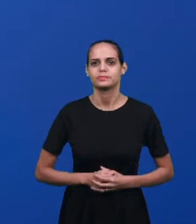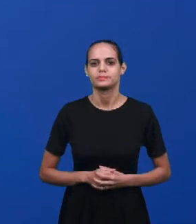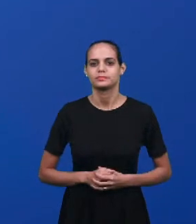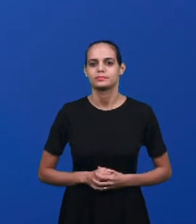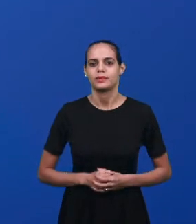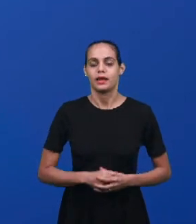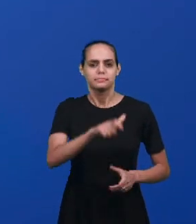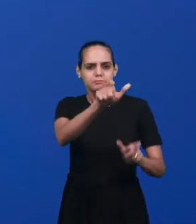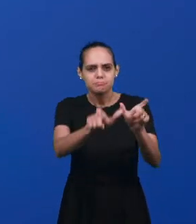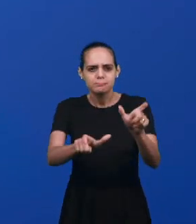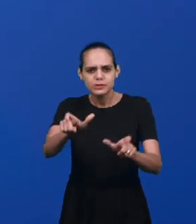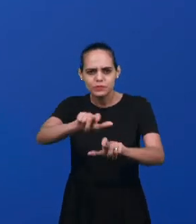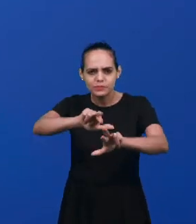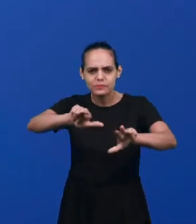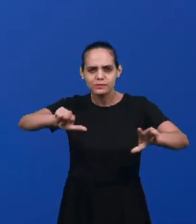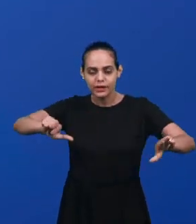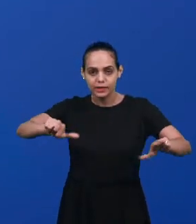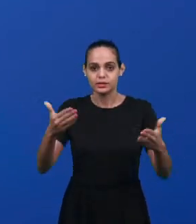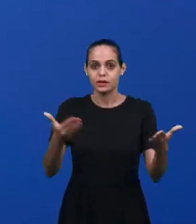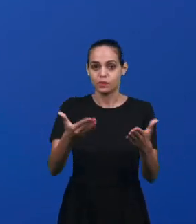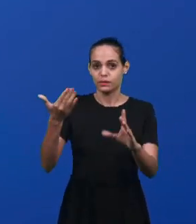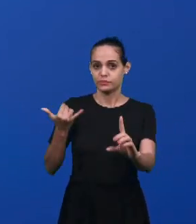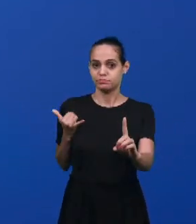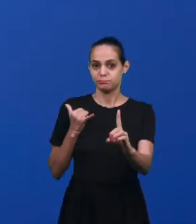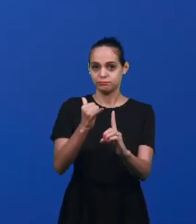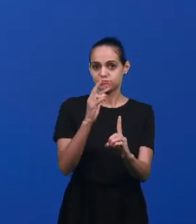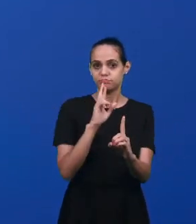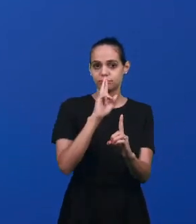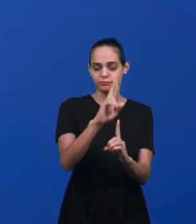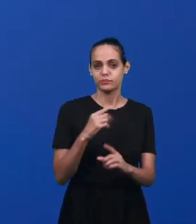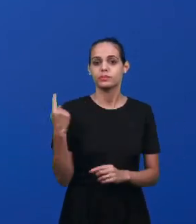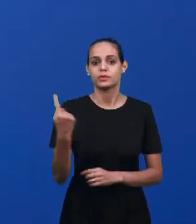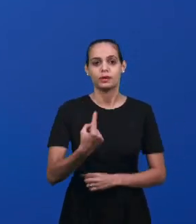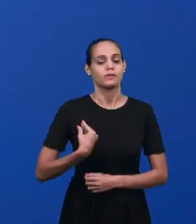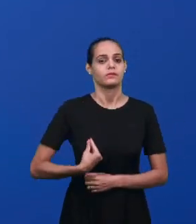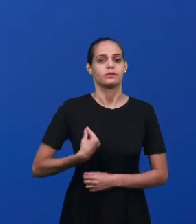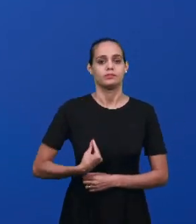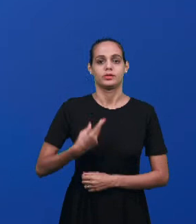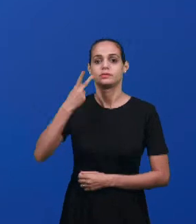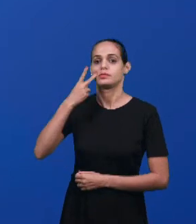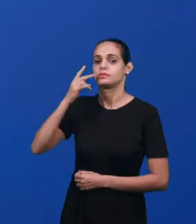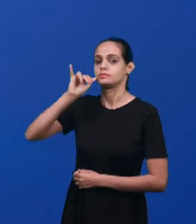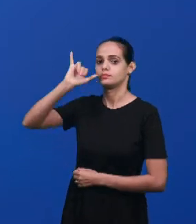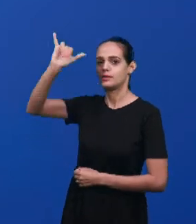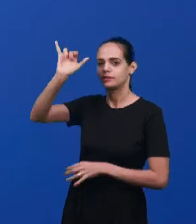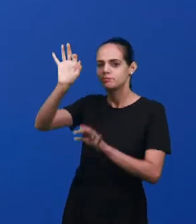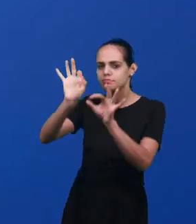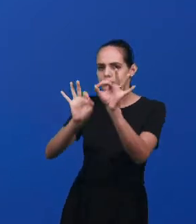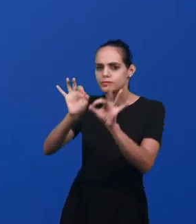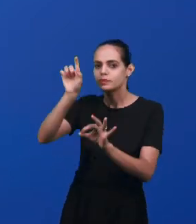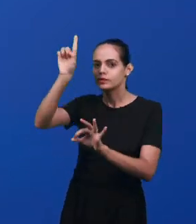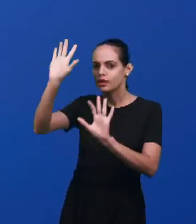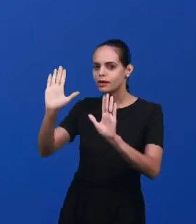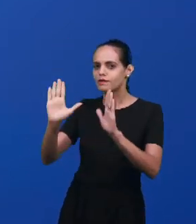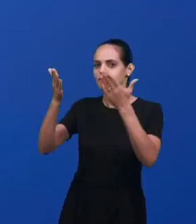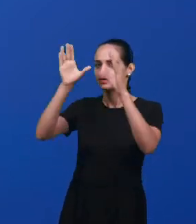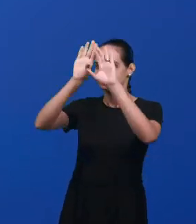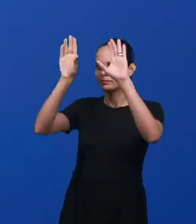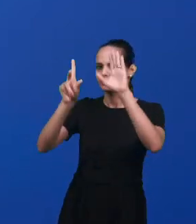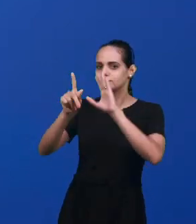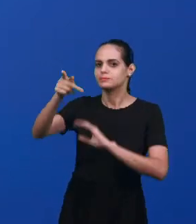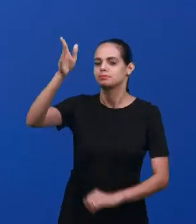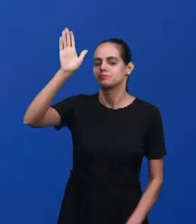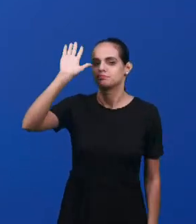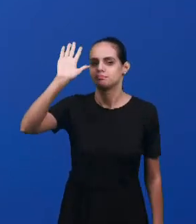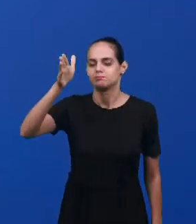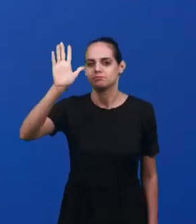nós estamos vivendo um momento da graça, onde Deus Pai já preparou a festa da eternidade. E